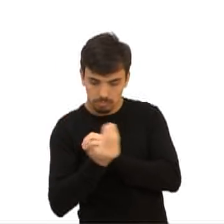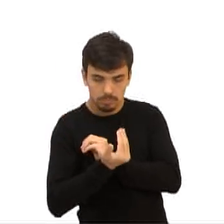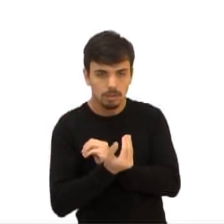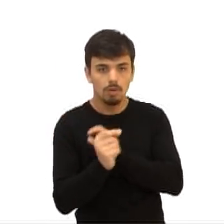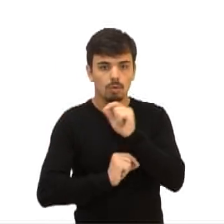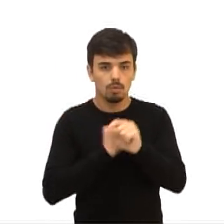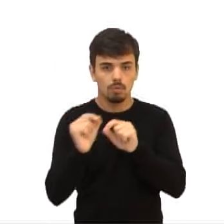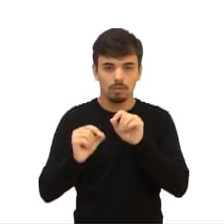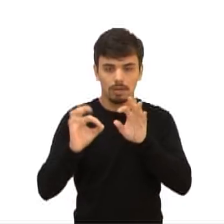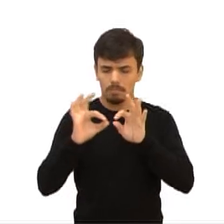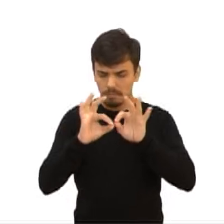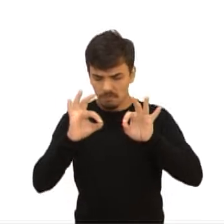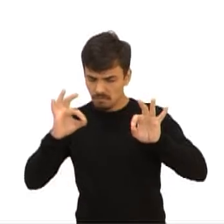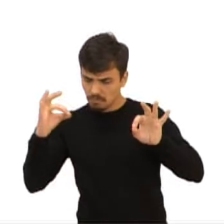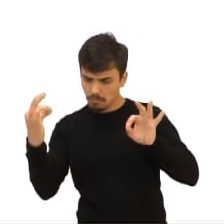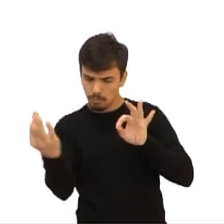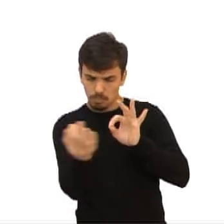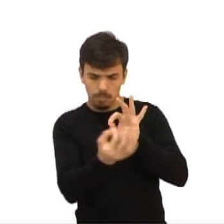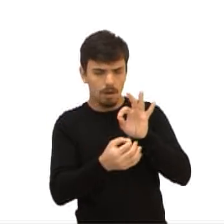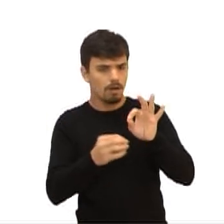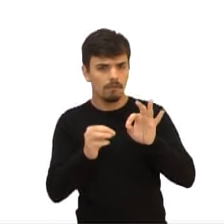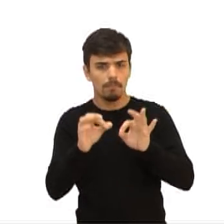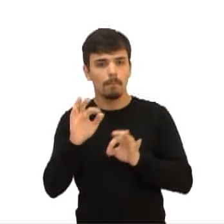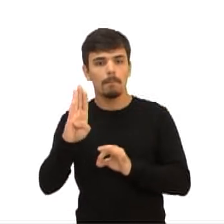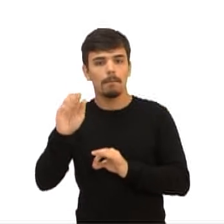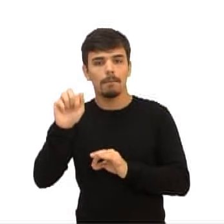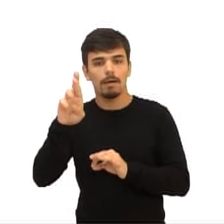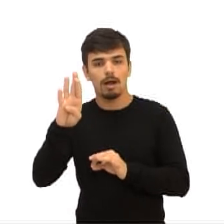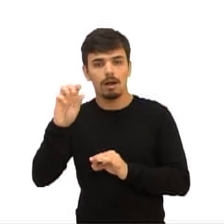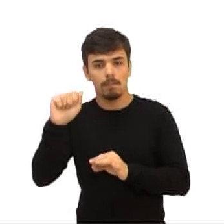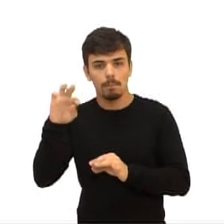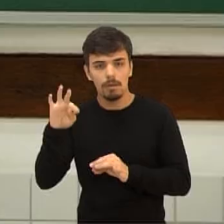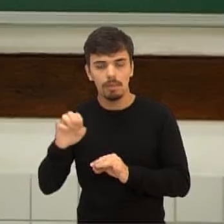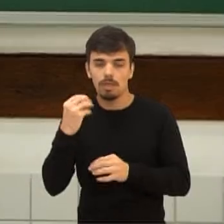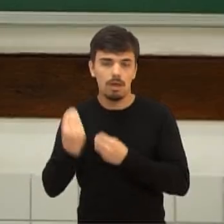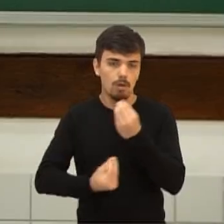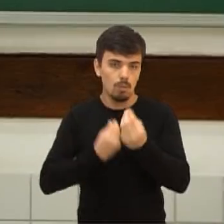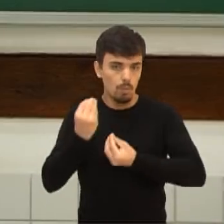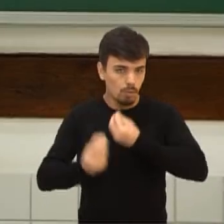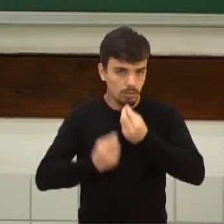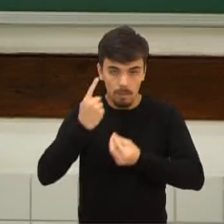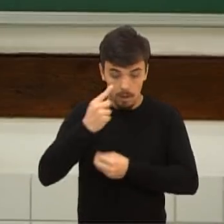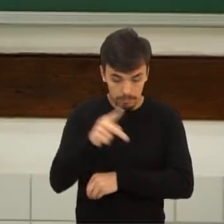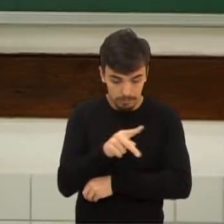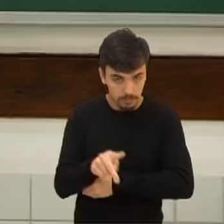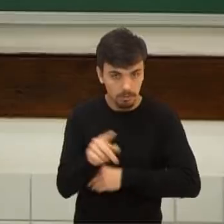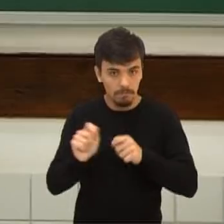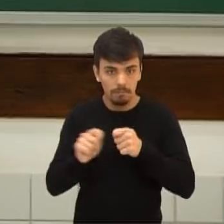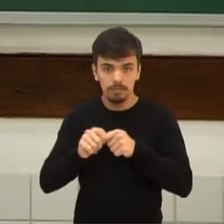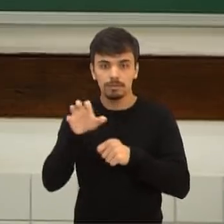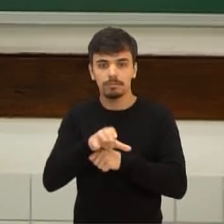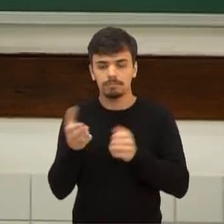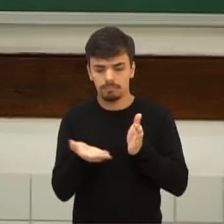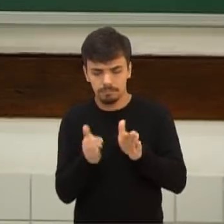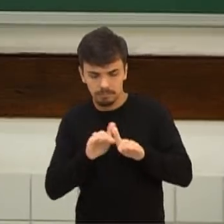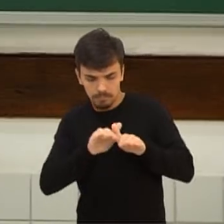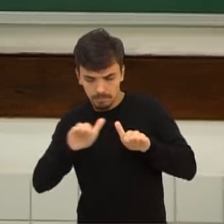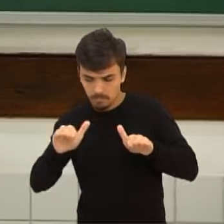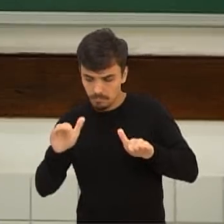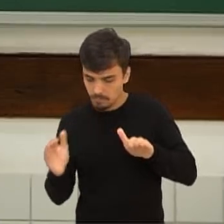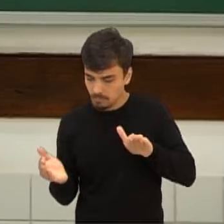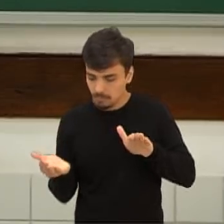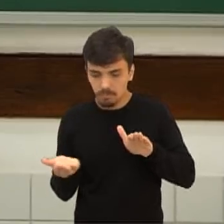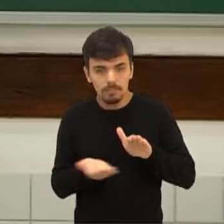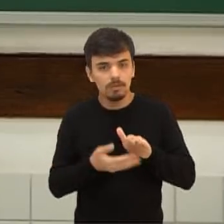um barbante. Então, como que vai ficar ali? A prof fez aqui para vocês esta planificação.